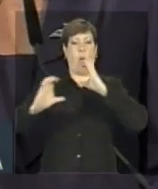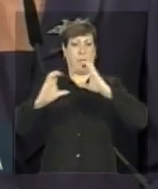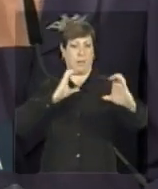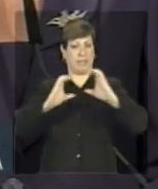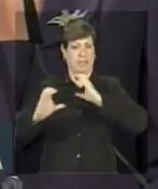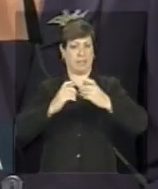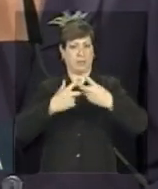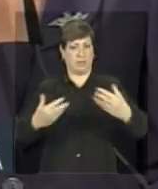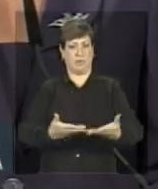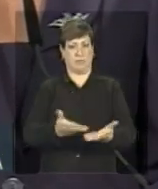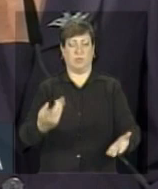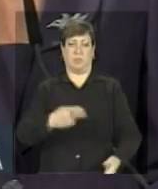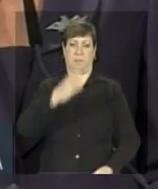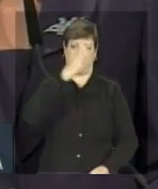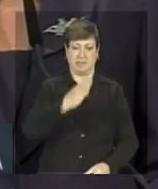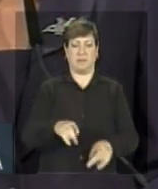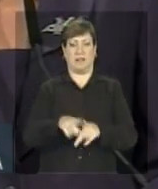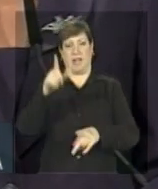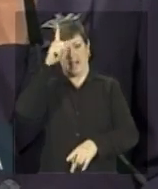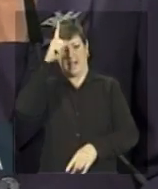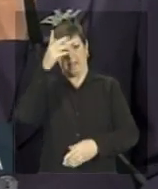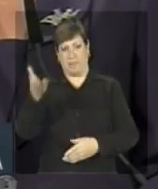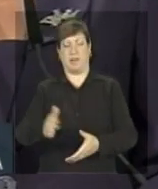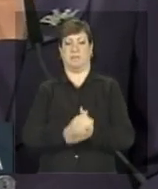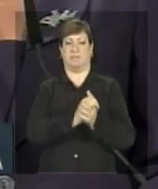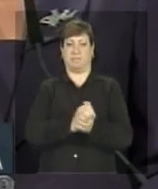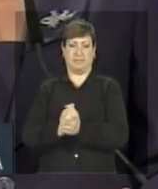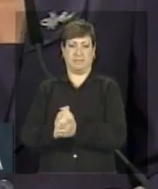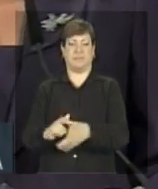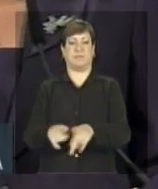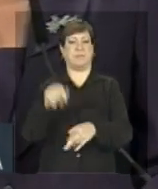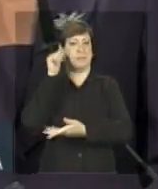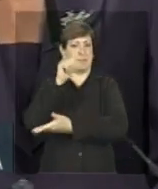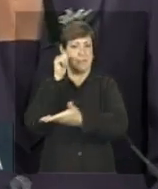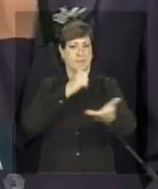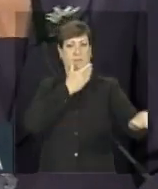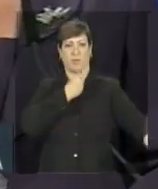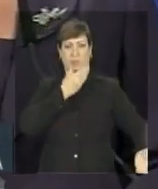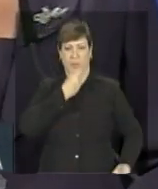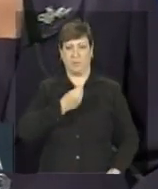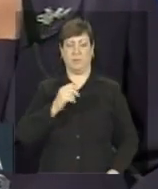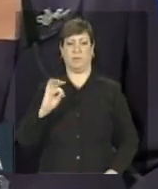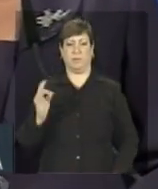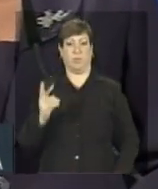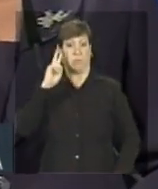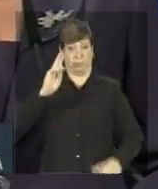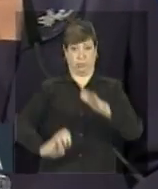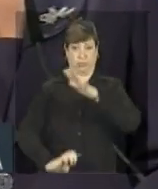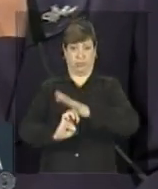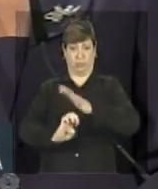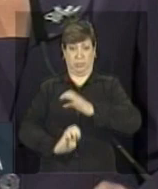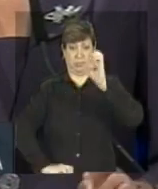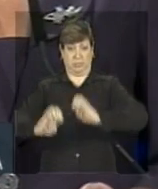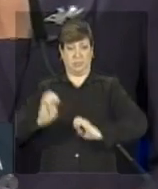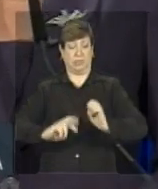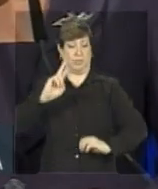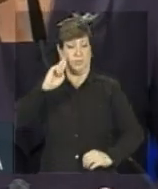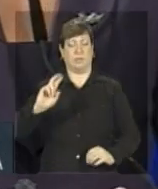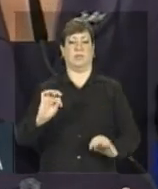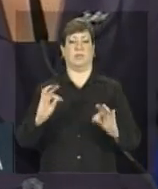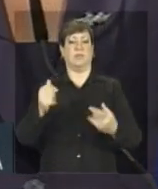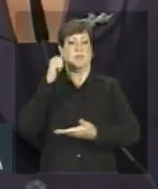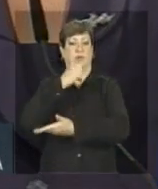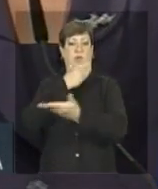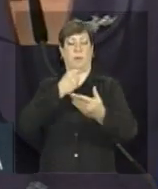comunicações do Brasil e da Alemanha, senhoras e senhores empresários, senhoras e